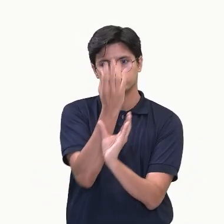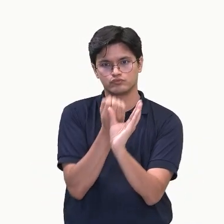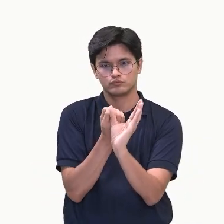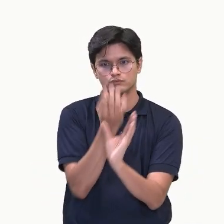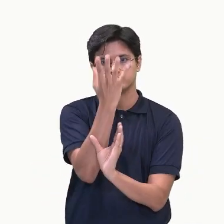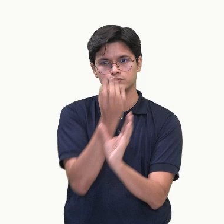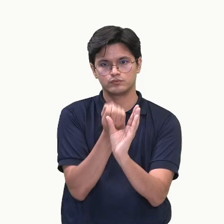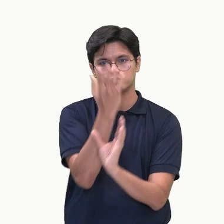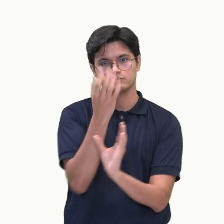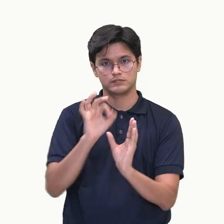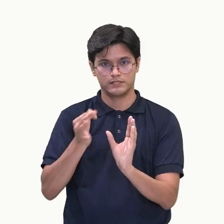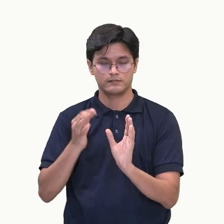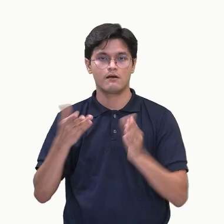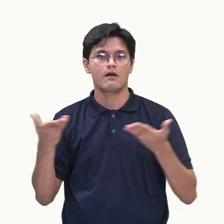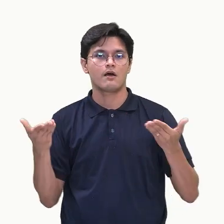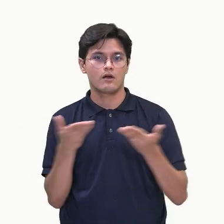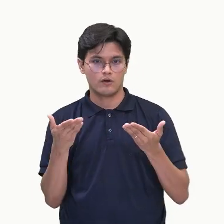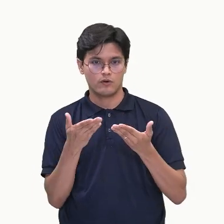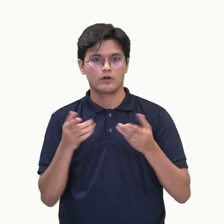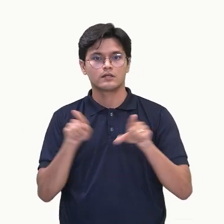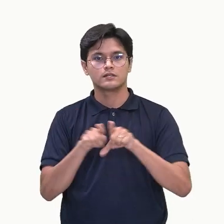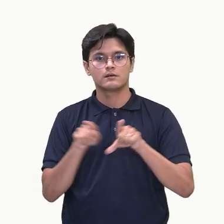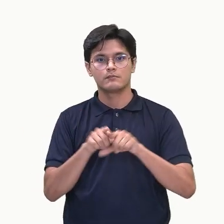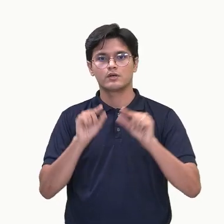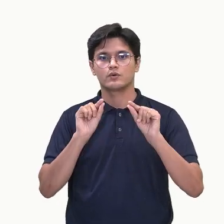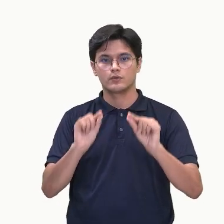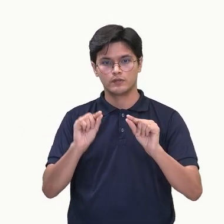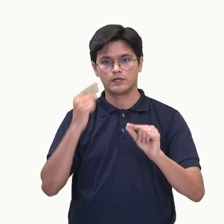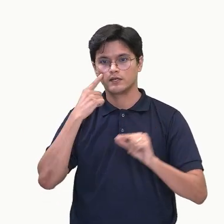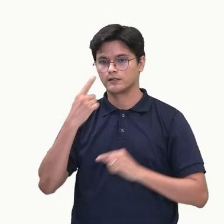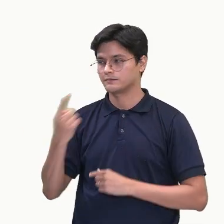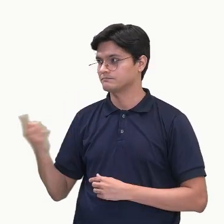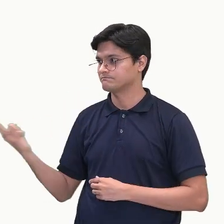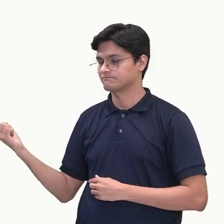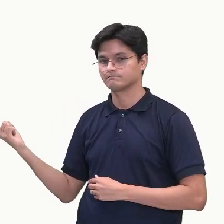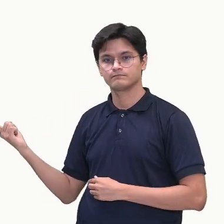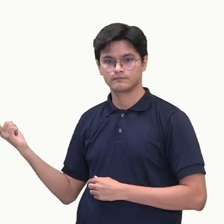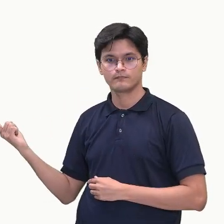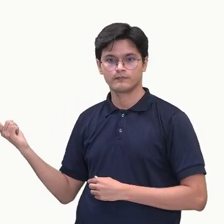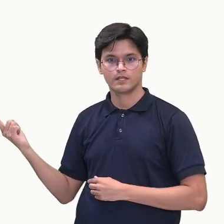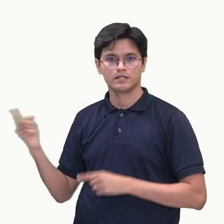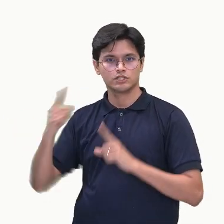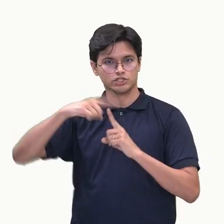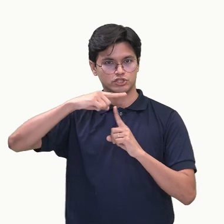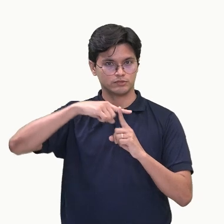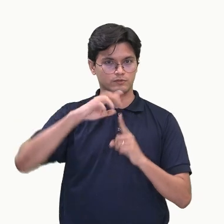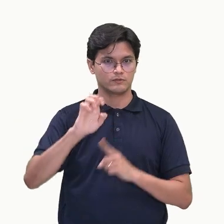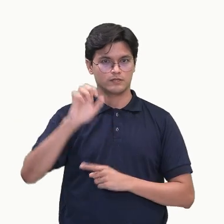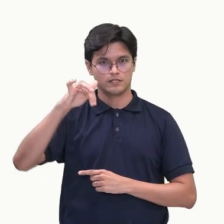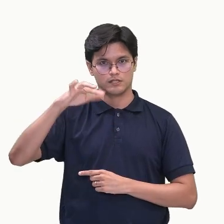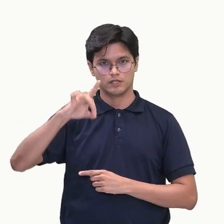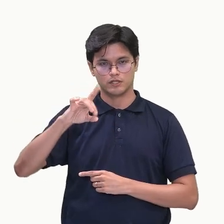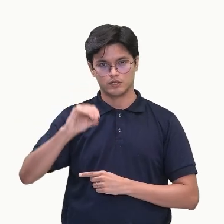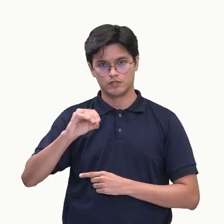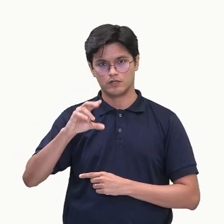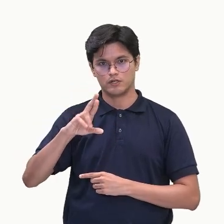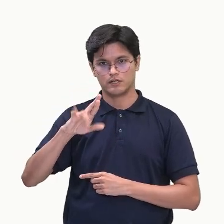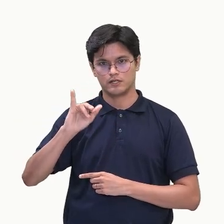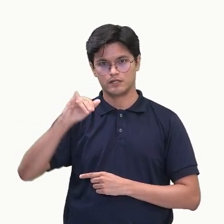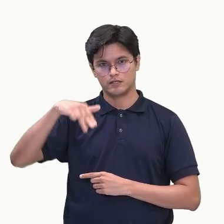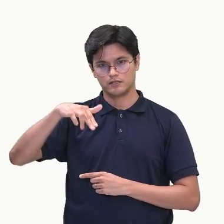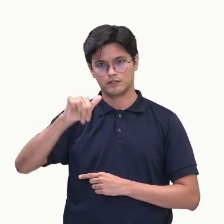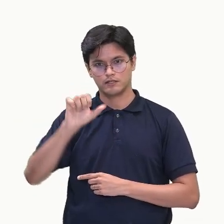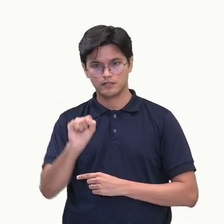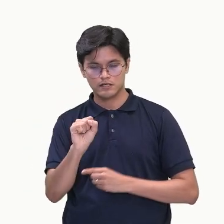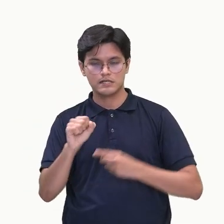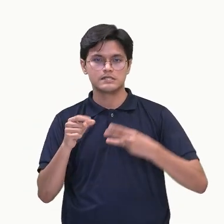fora. Agora, a gente observa aqui, ó, as glândulas endócrinas. Essas substâncias estão sendo